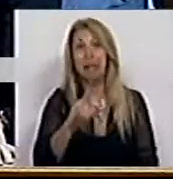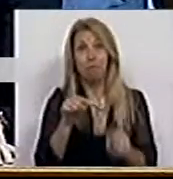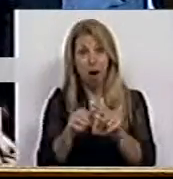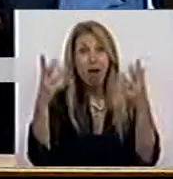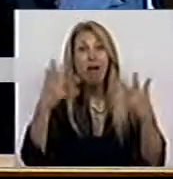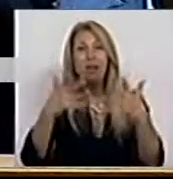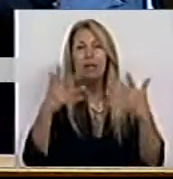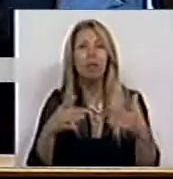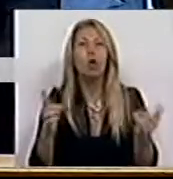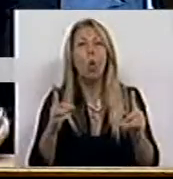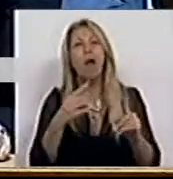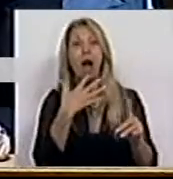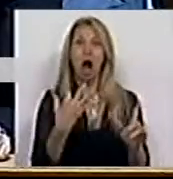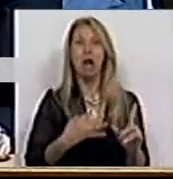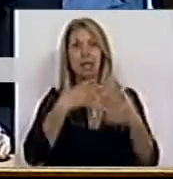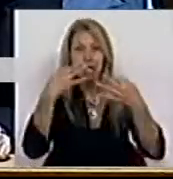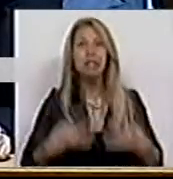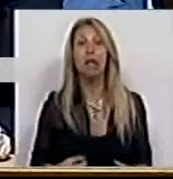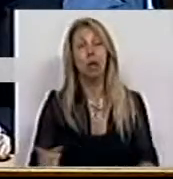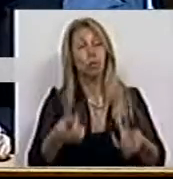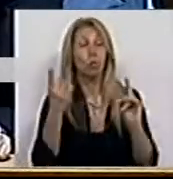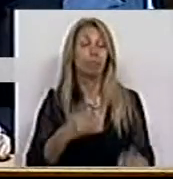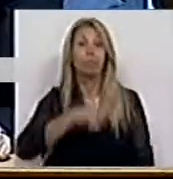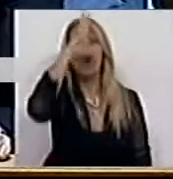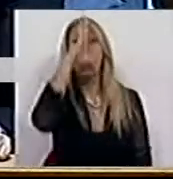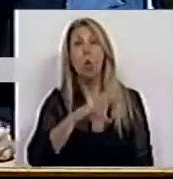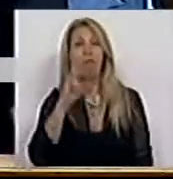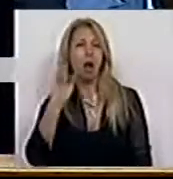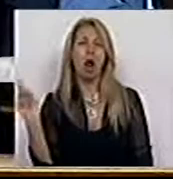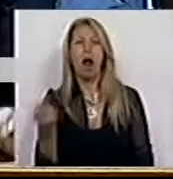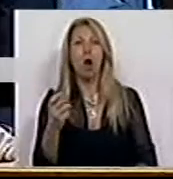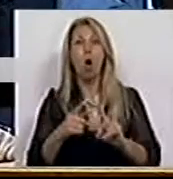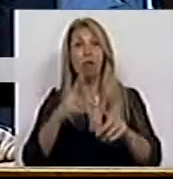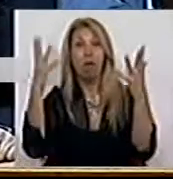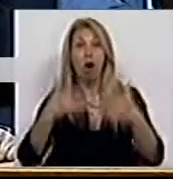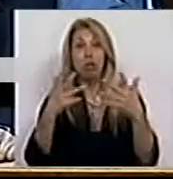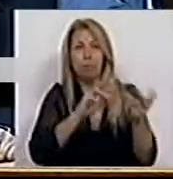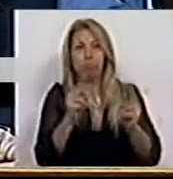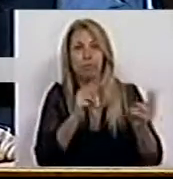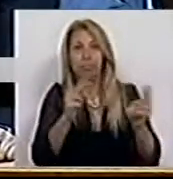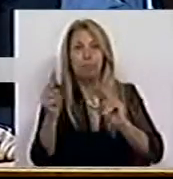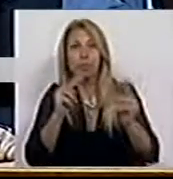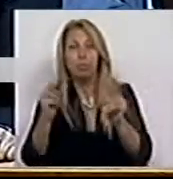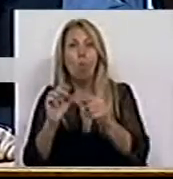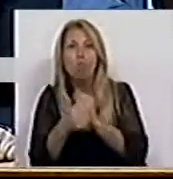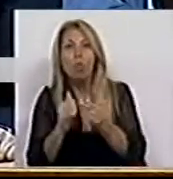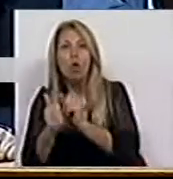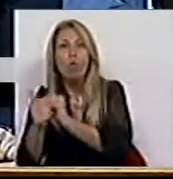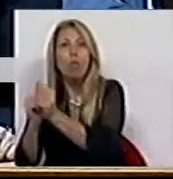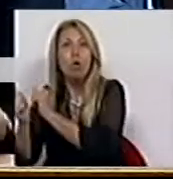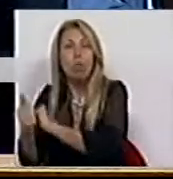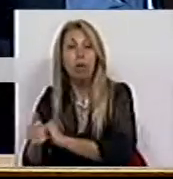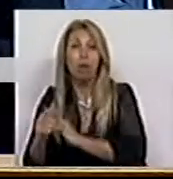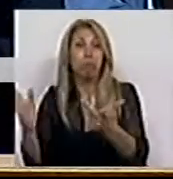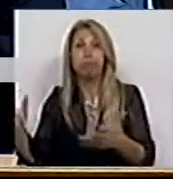para levar a sério. Aliás, o governo recordista dos orçamentos retificativos vem do primeiro ao último com esta coerência de